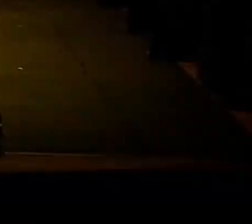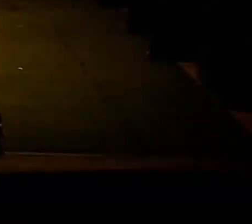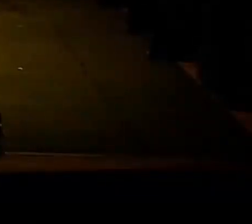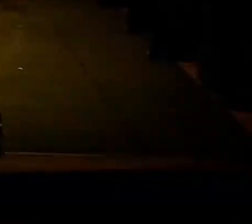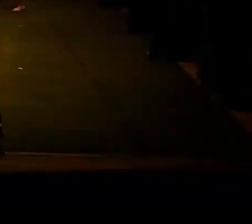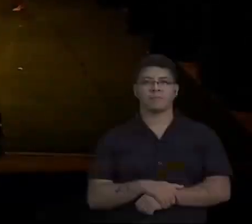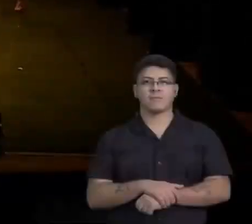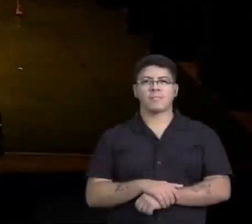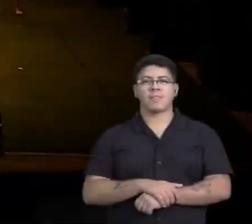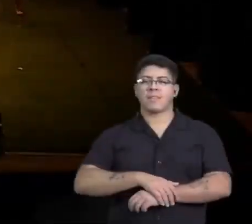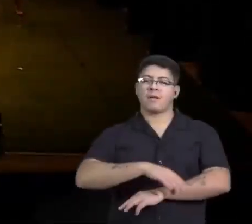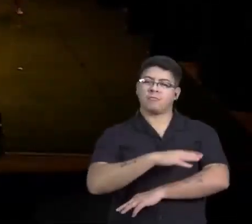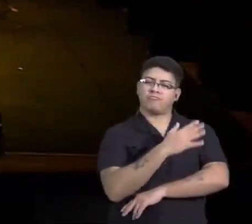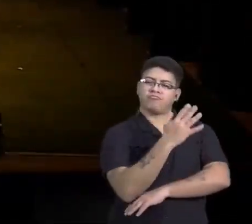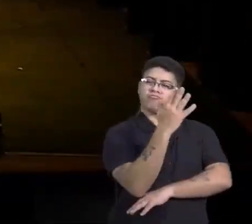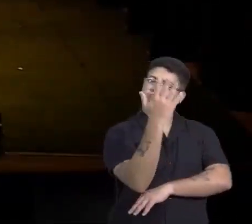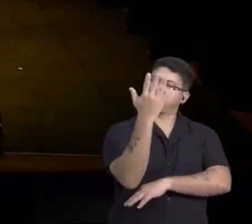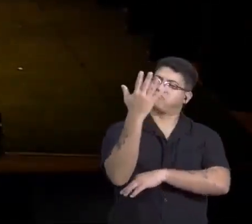Minha